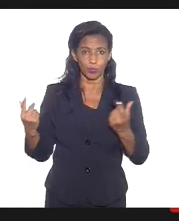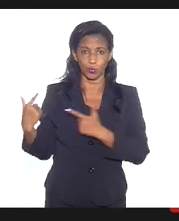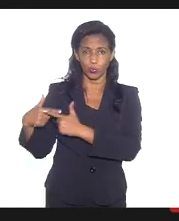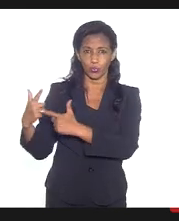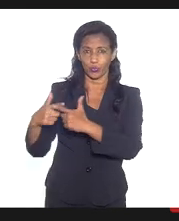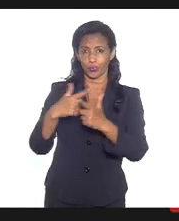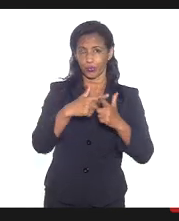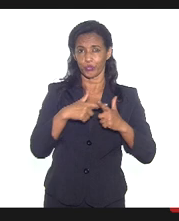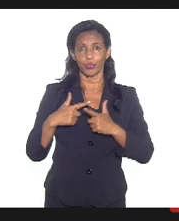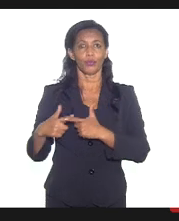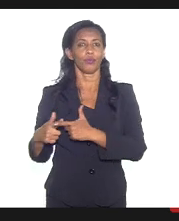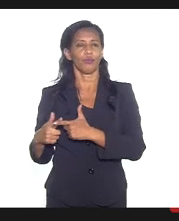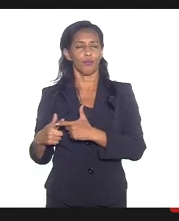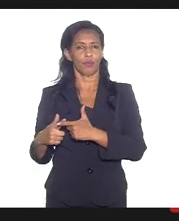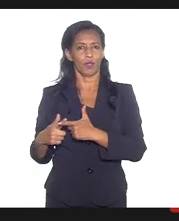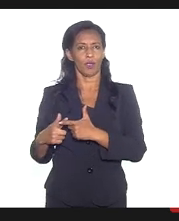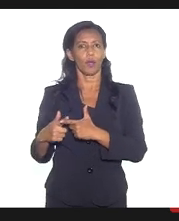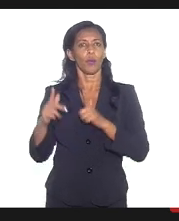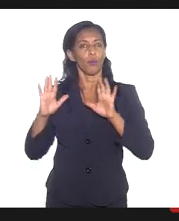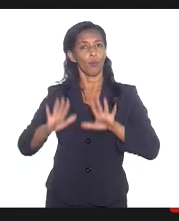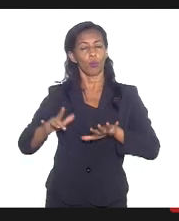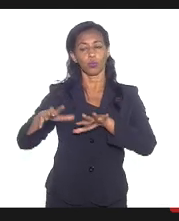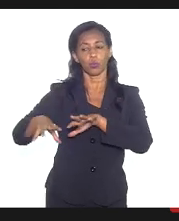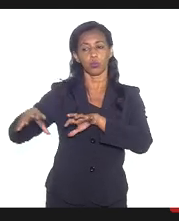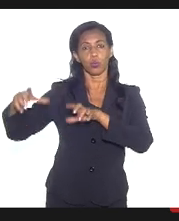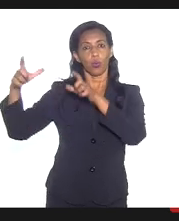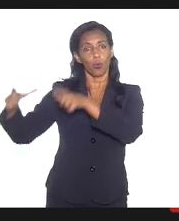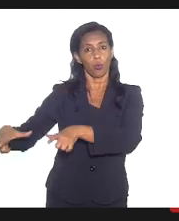ainda existe muito espaço, né,